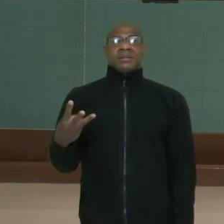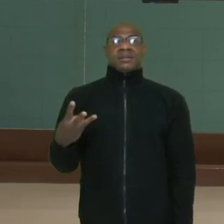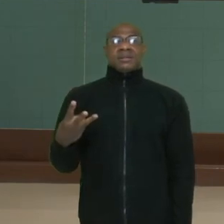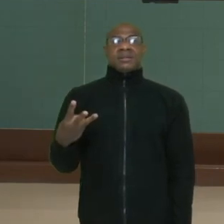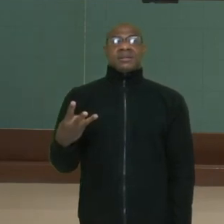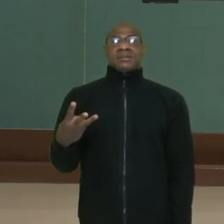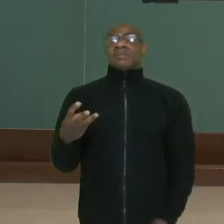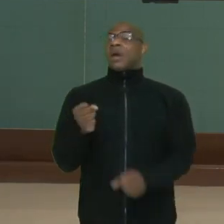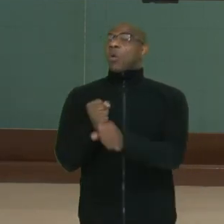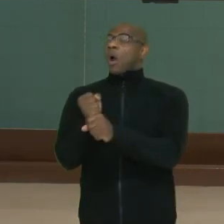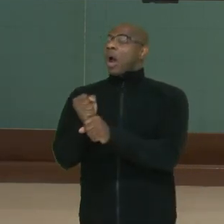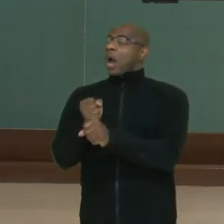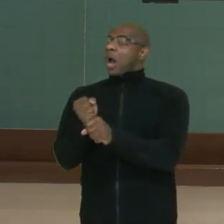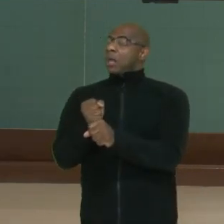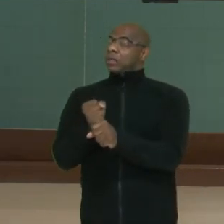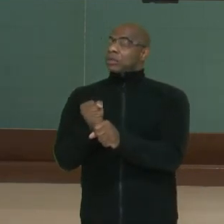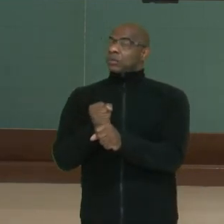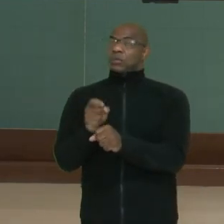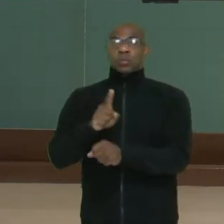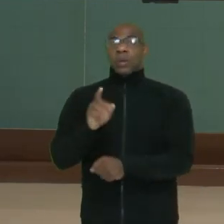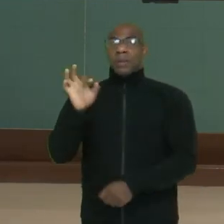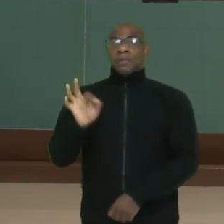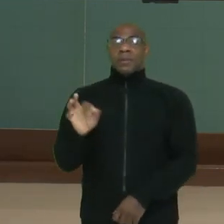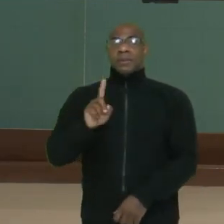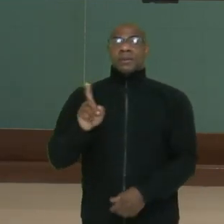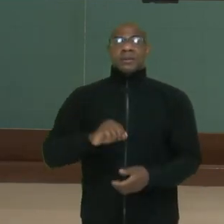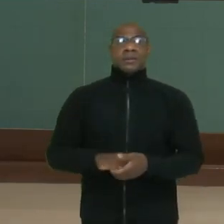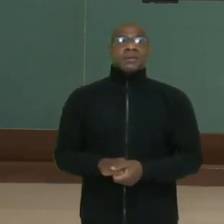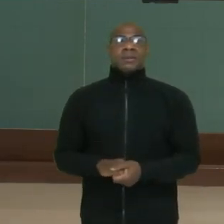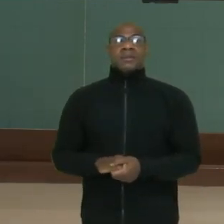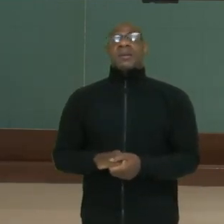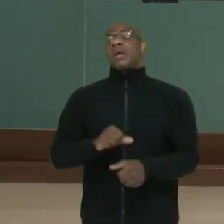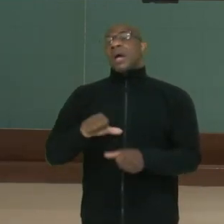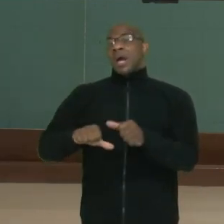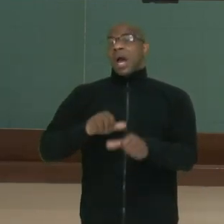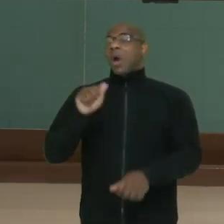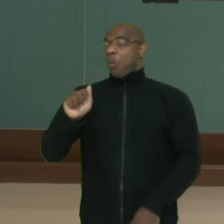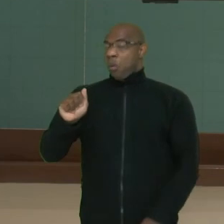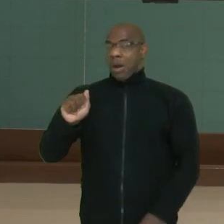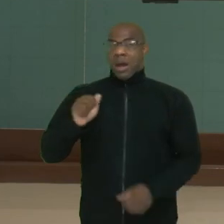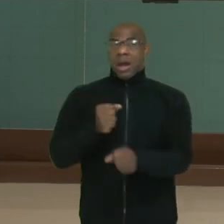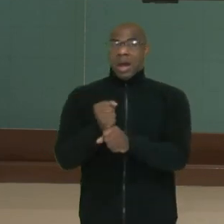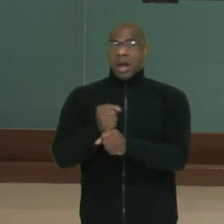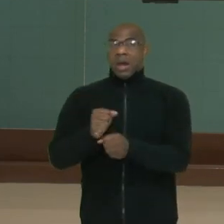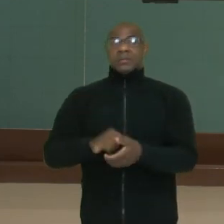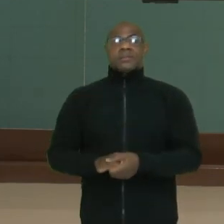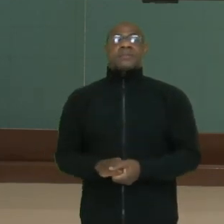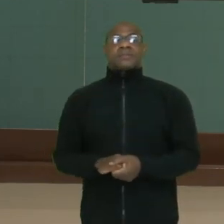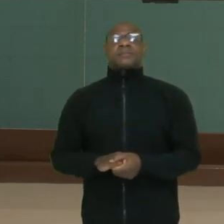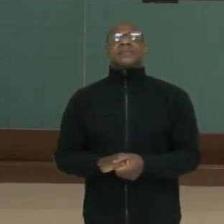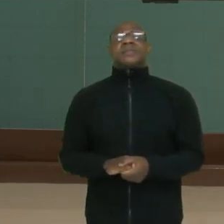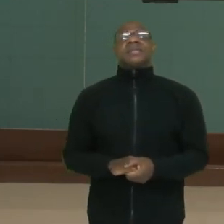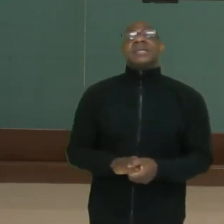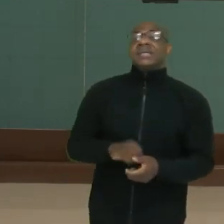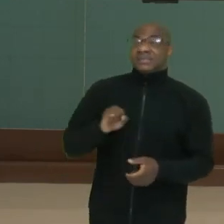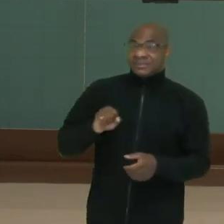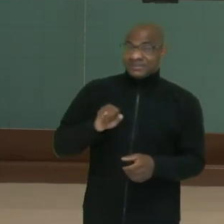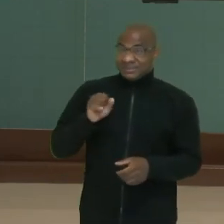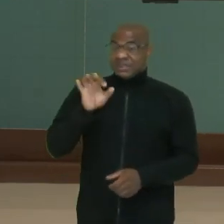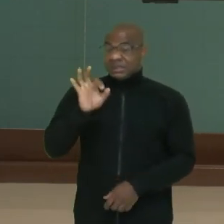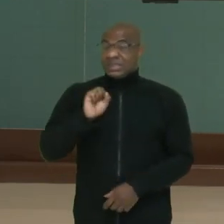0,3 ao ano. Repare que não é porcentagem. Para que a gente transforme em porcentagem, precisa multiplicar por 100,